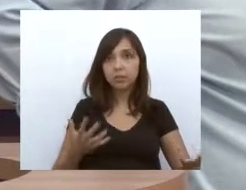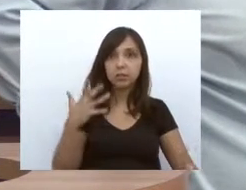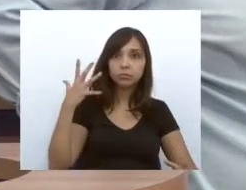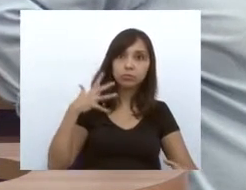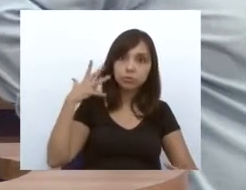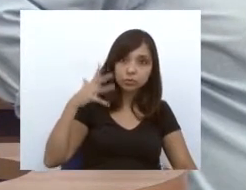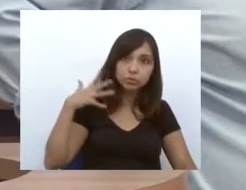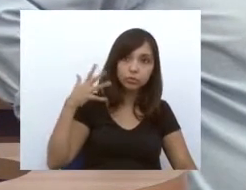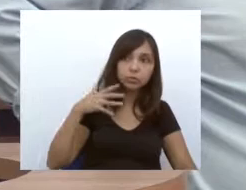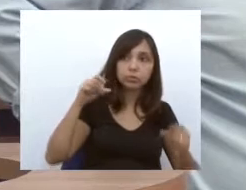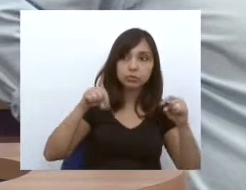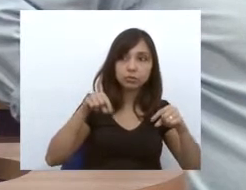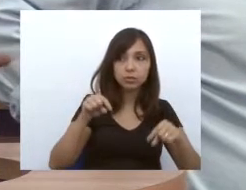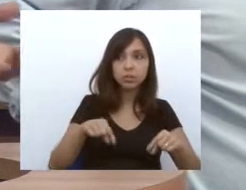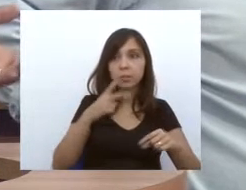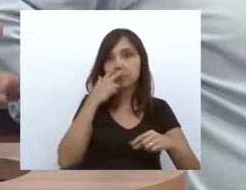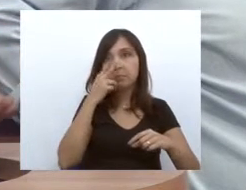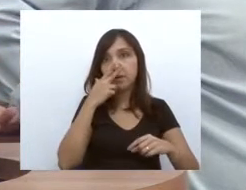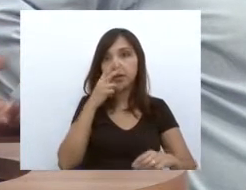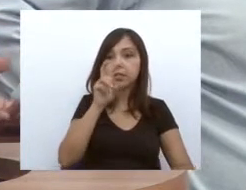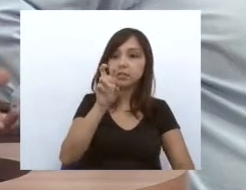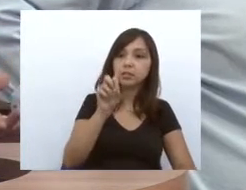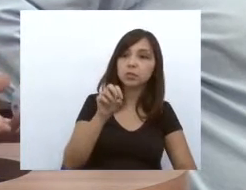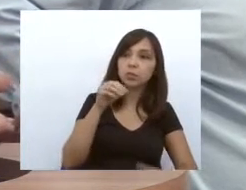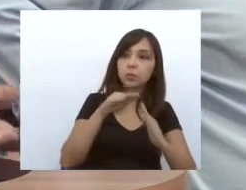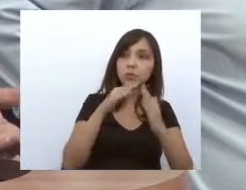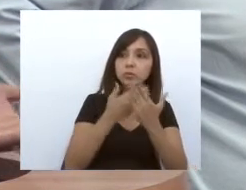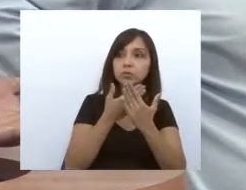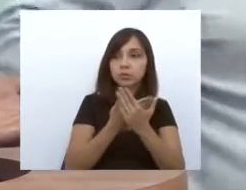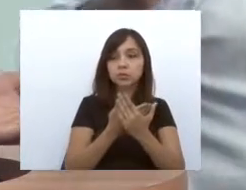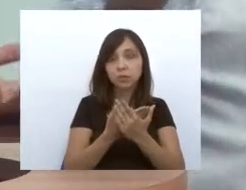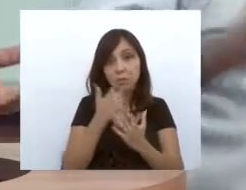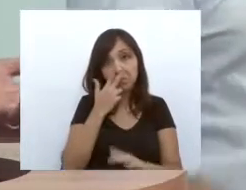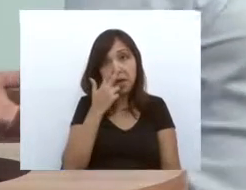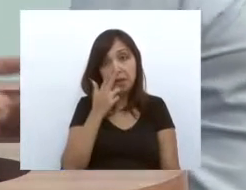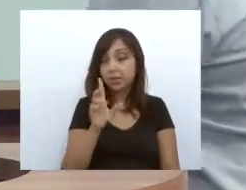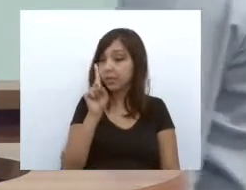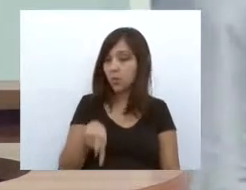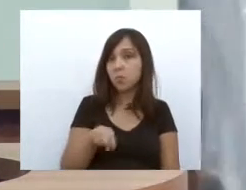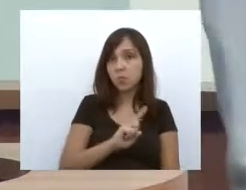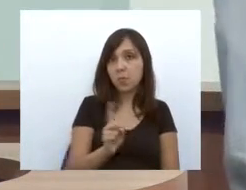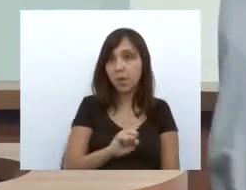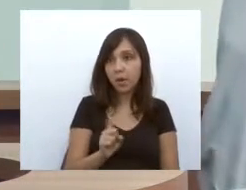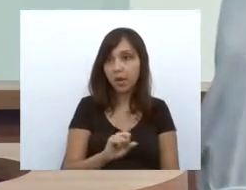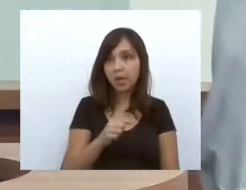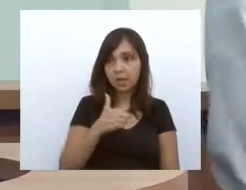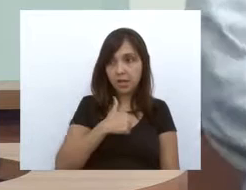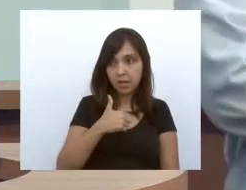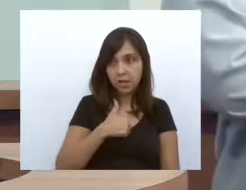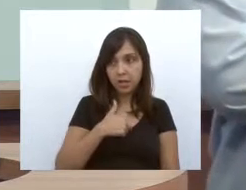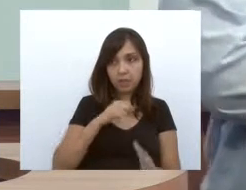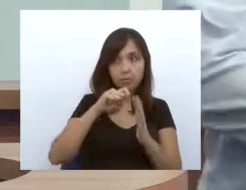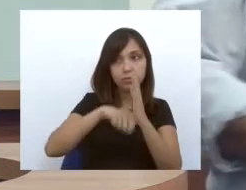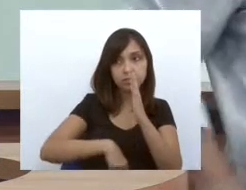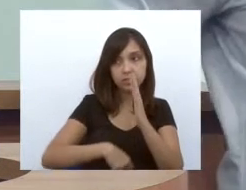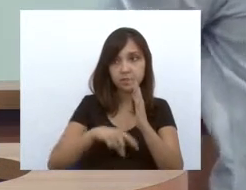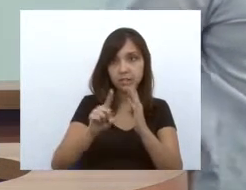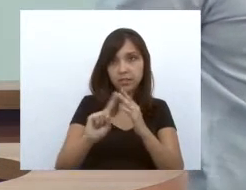Alzani, parece que vai fechar 50 escolas no município de Guarulhos. E não é isso. E eu não vou assinar.